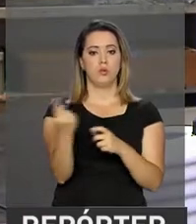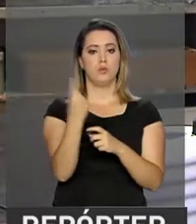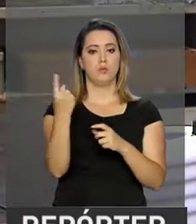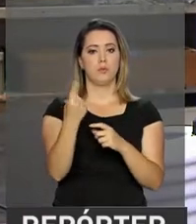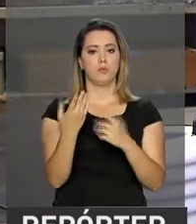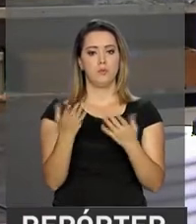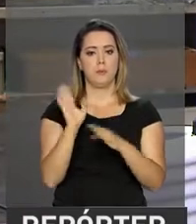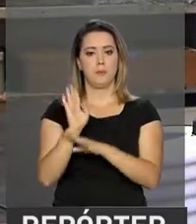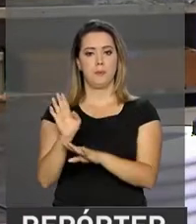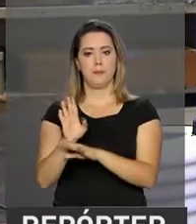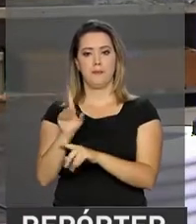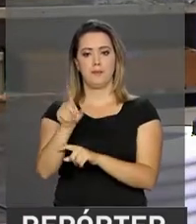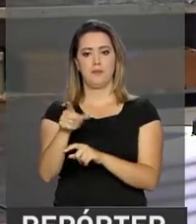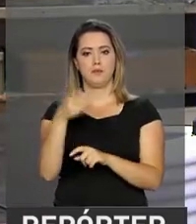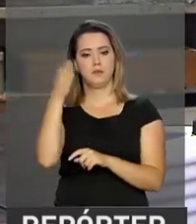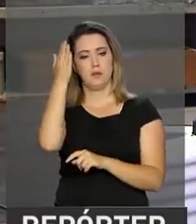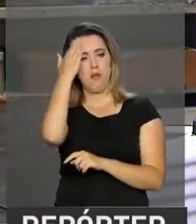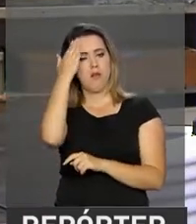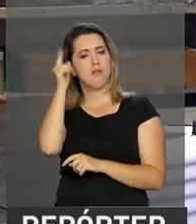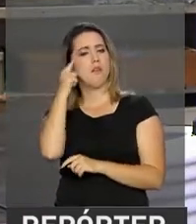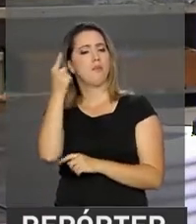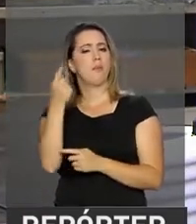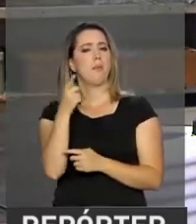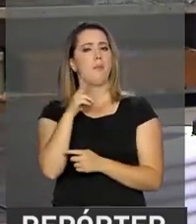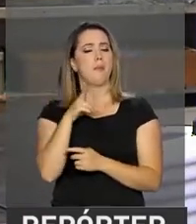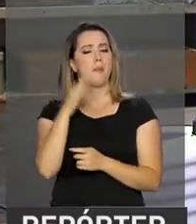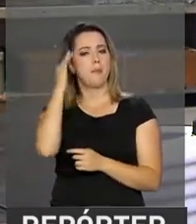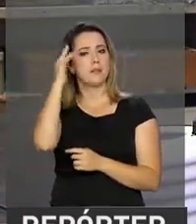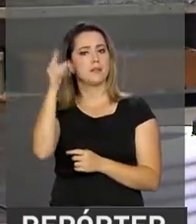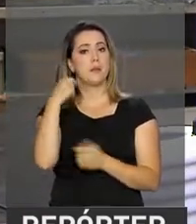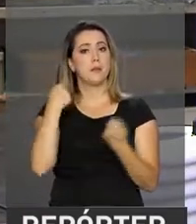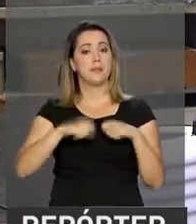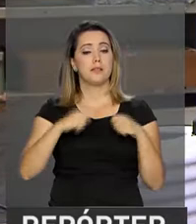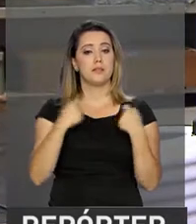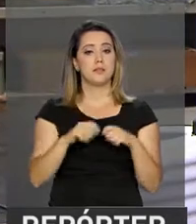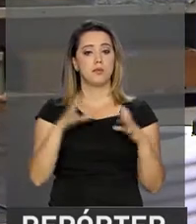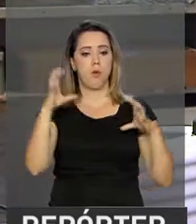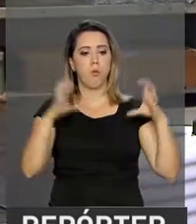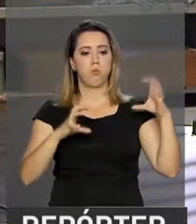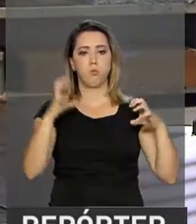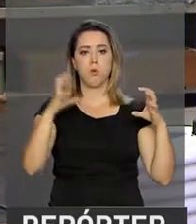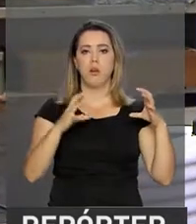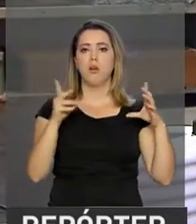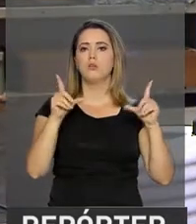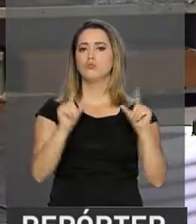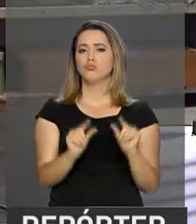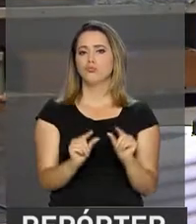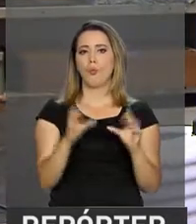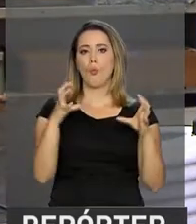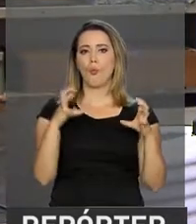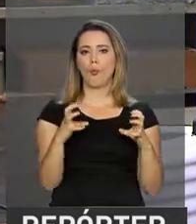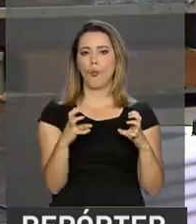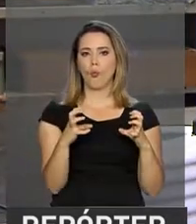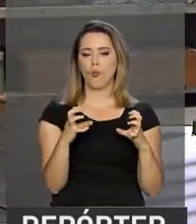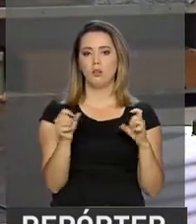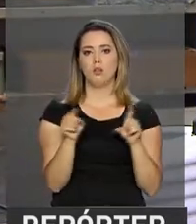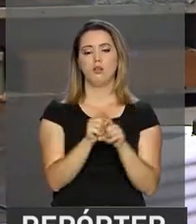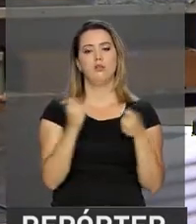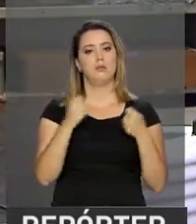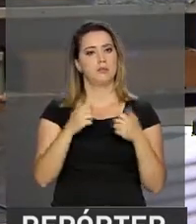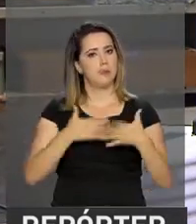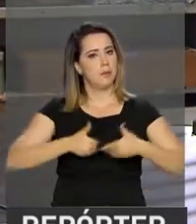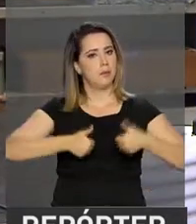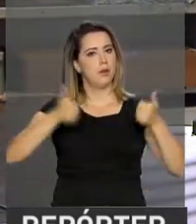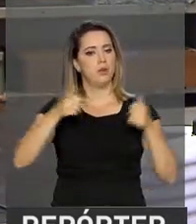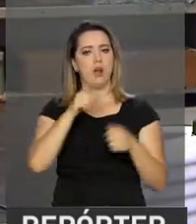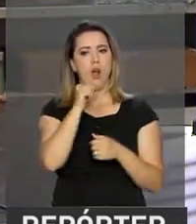que, que ajudaria? Ah, vamos pensar, a escola está precisando estar com a umidade baixa, vamos ver o que, que a gente pode fazer para ter uma umidade